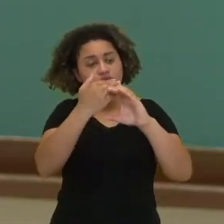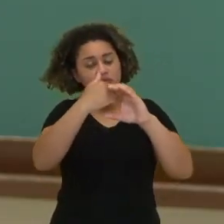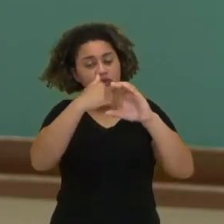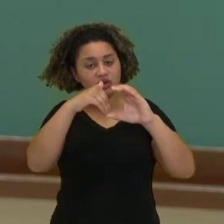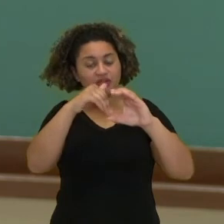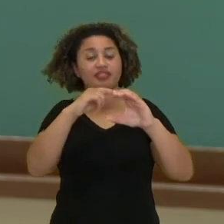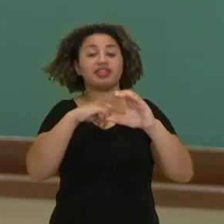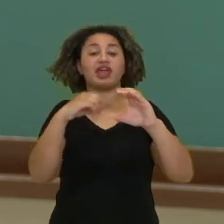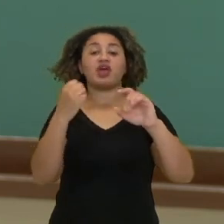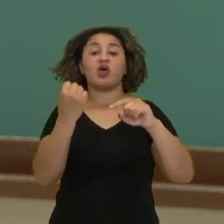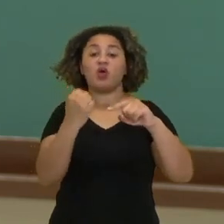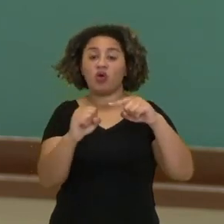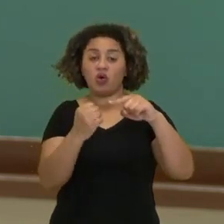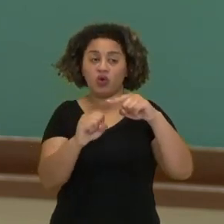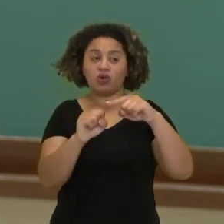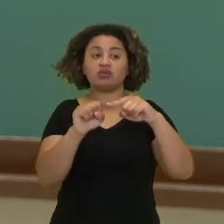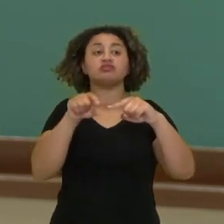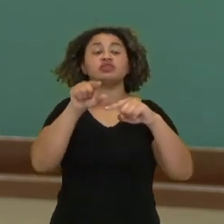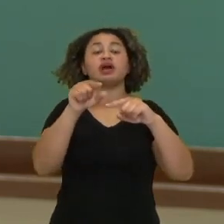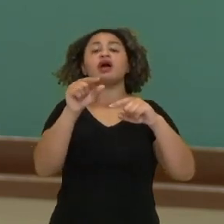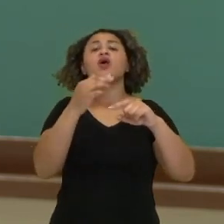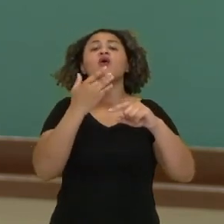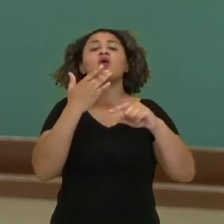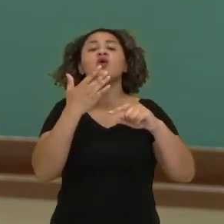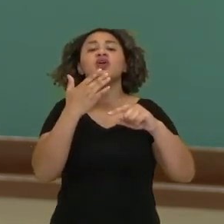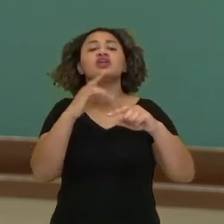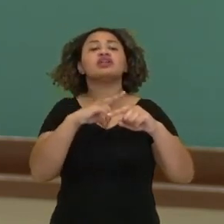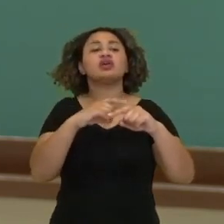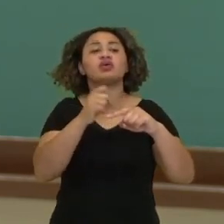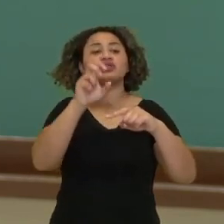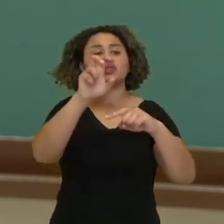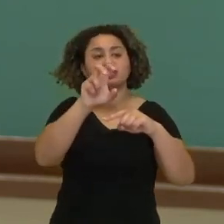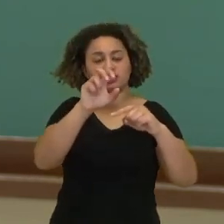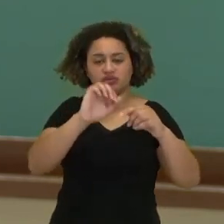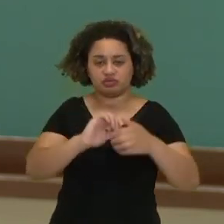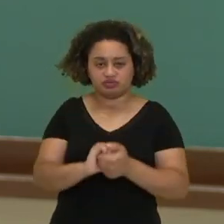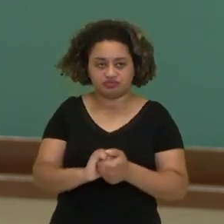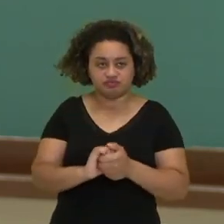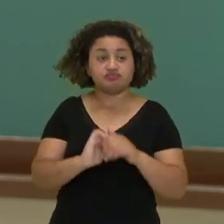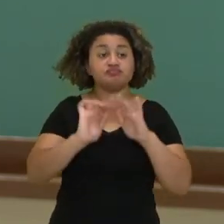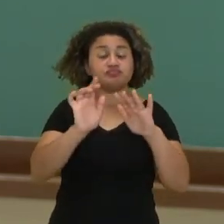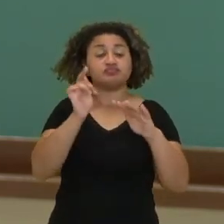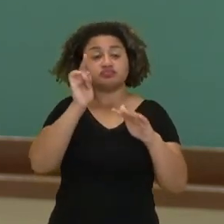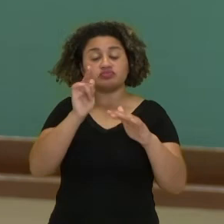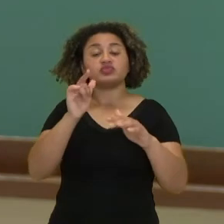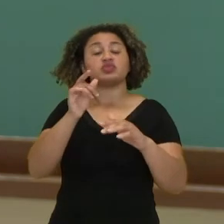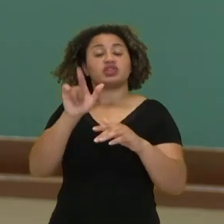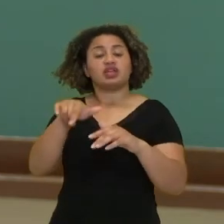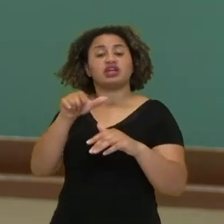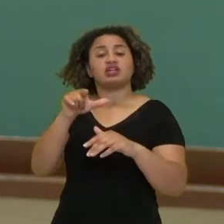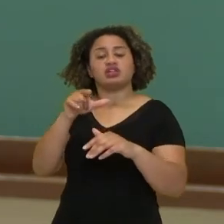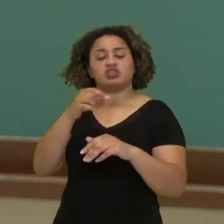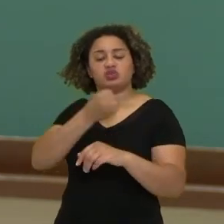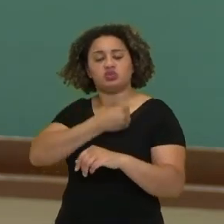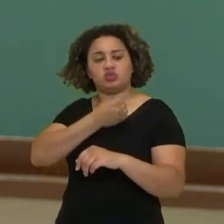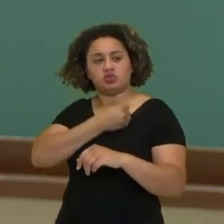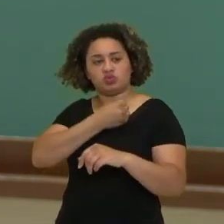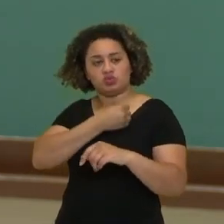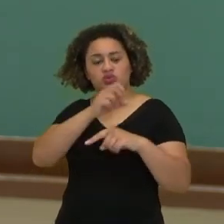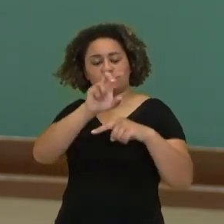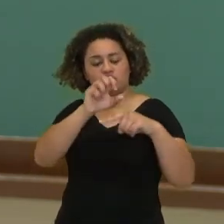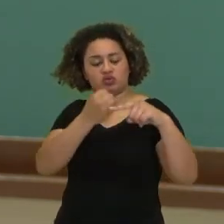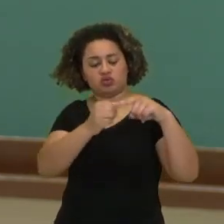aqui? 8. Quantas partes pintadas? 5 sobre 8. Para eu transformar 5/8 na sua